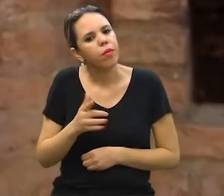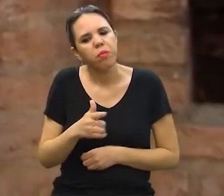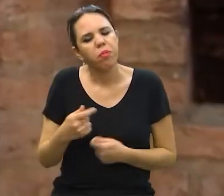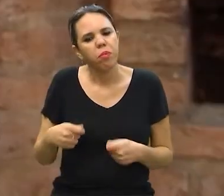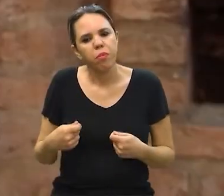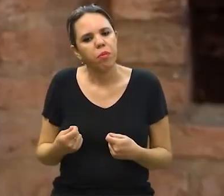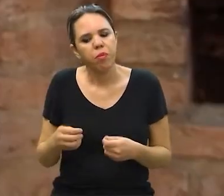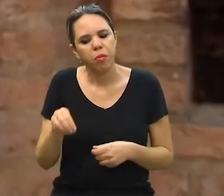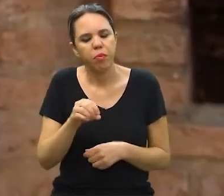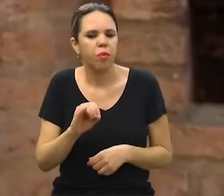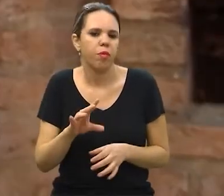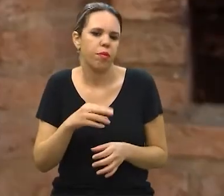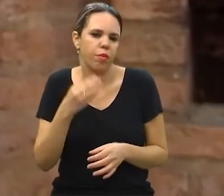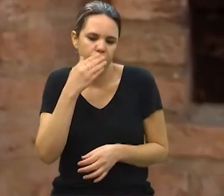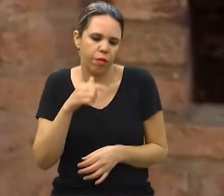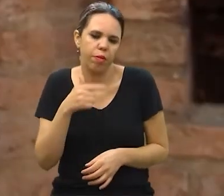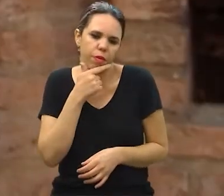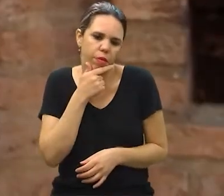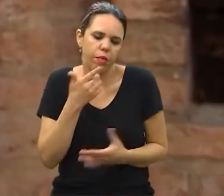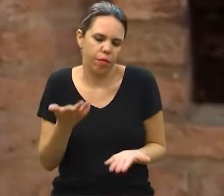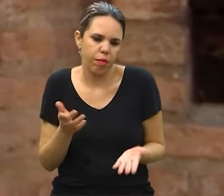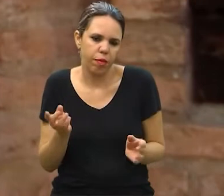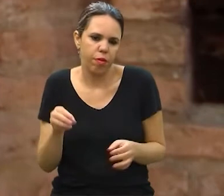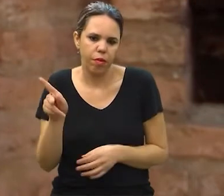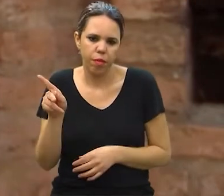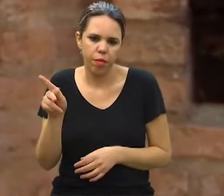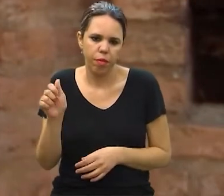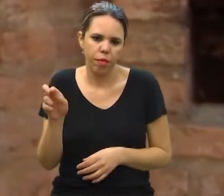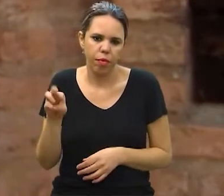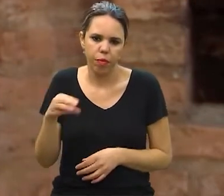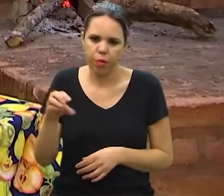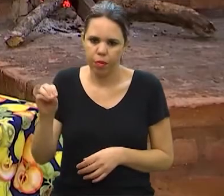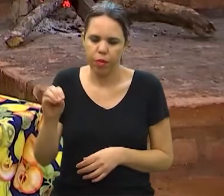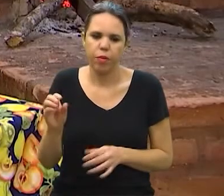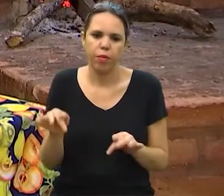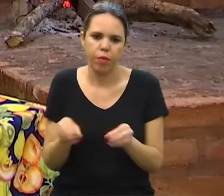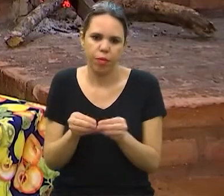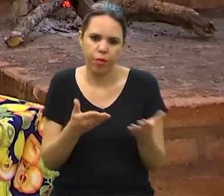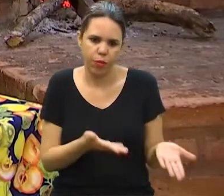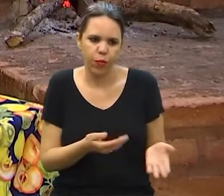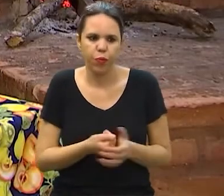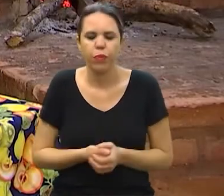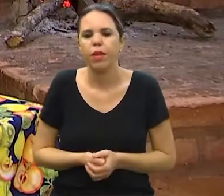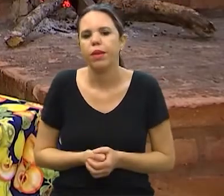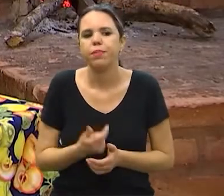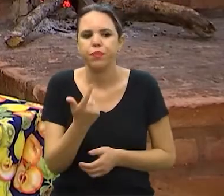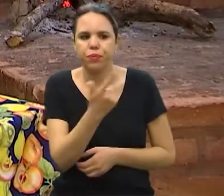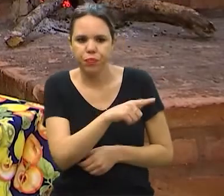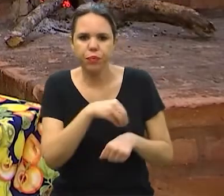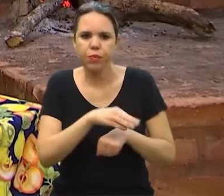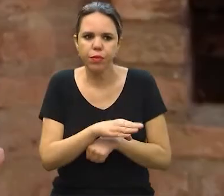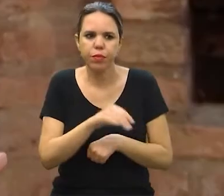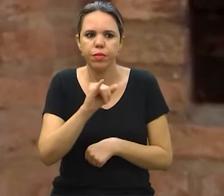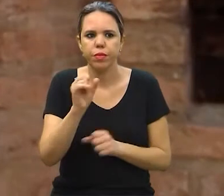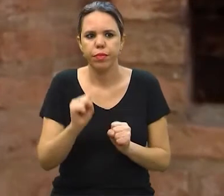tem necessidade de colocar, é só o queijo parmesão por cima, já dá uma boa finalizada aqui no prato. Uma outra dica